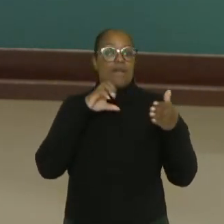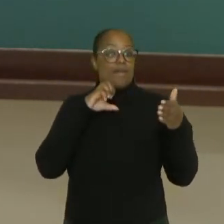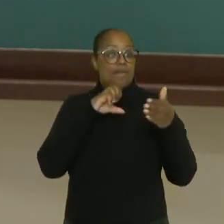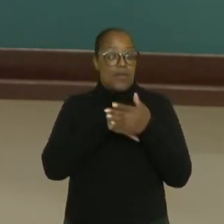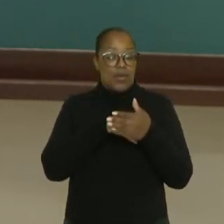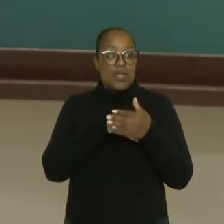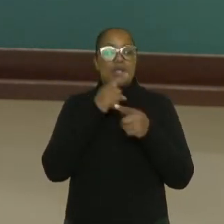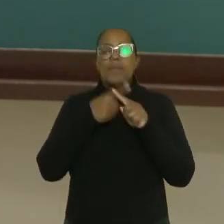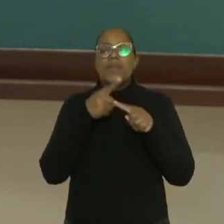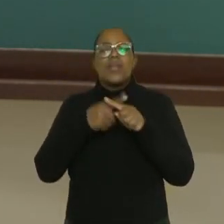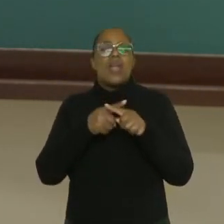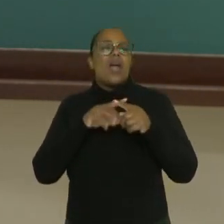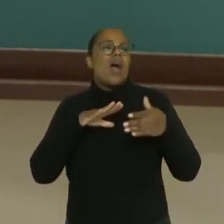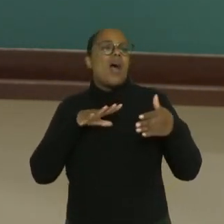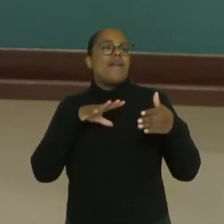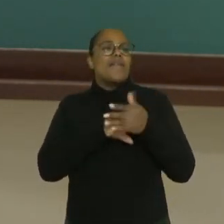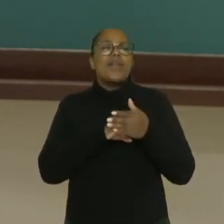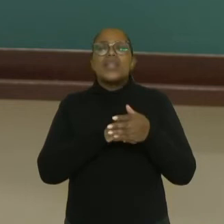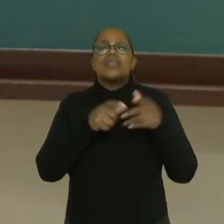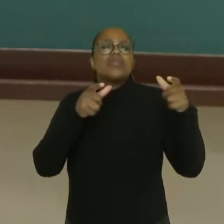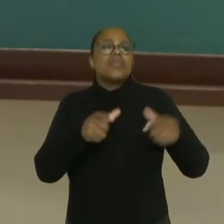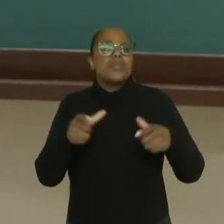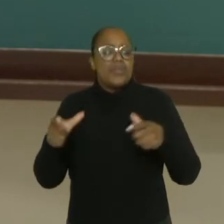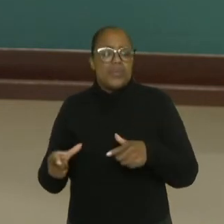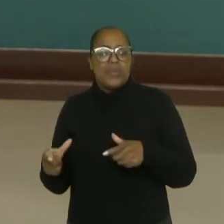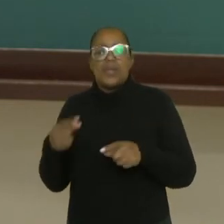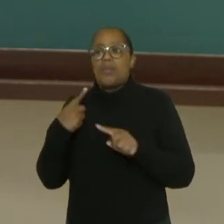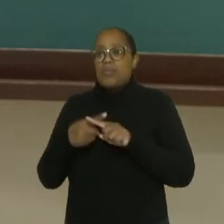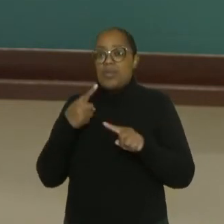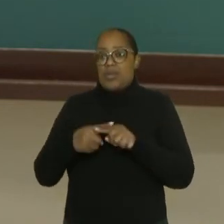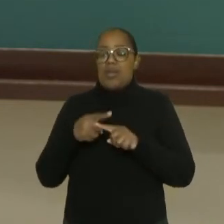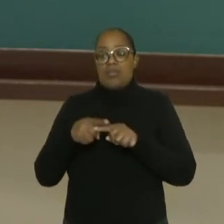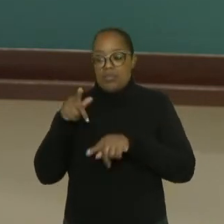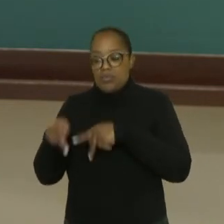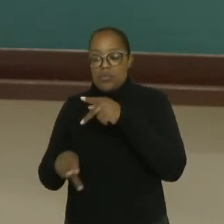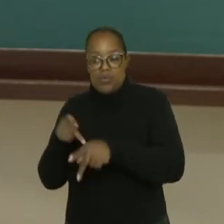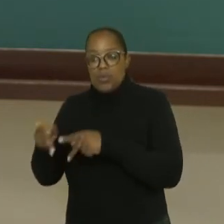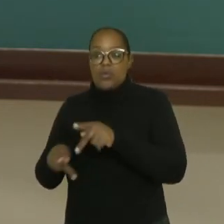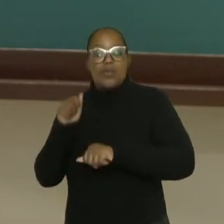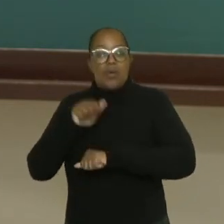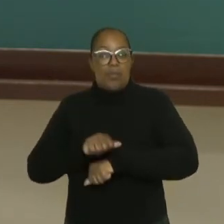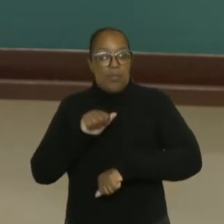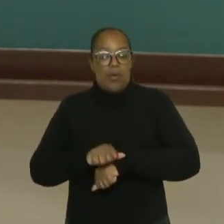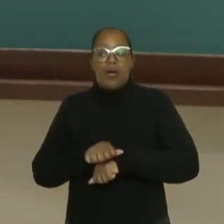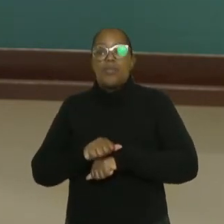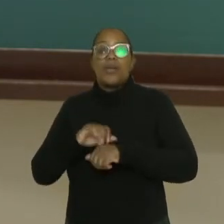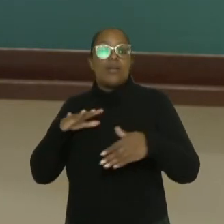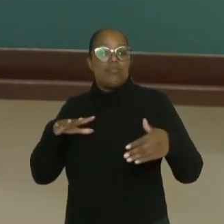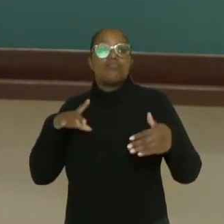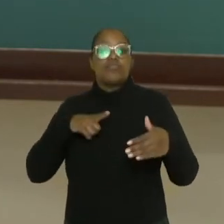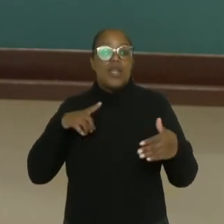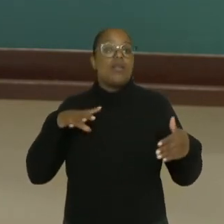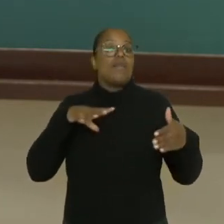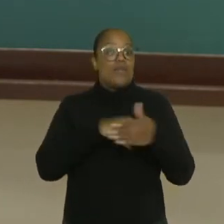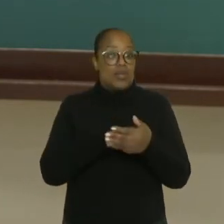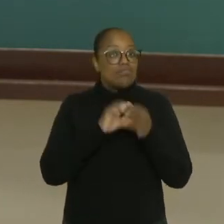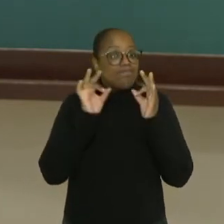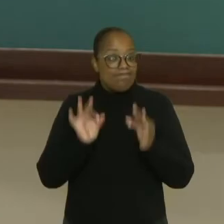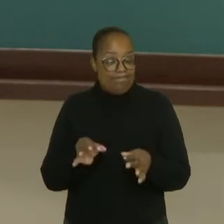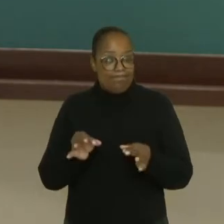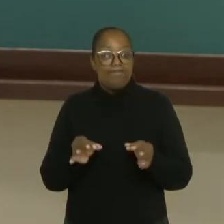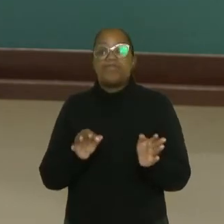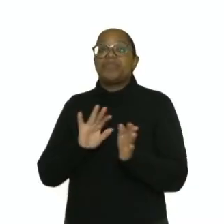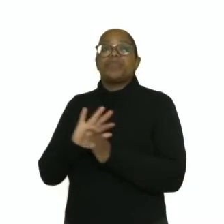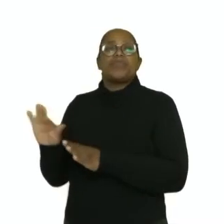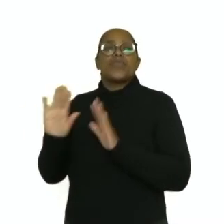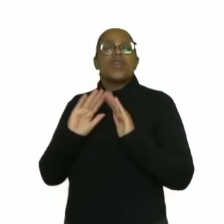onde? Será que não é nesse desenho da desigualdade de dizer que a população pobre é violenta? Veremos. Quais